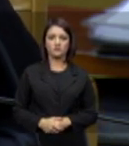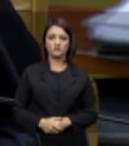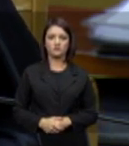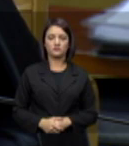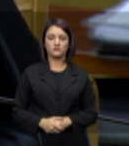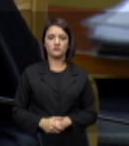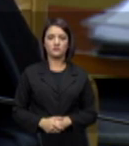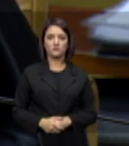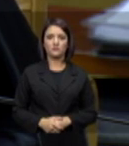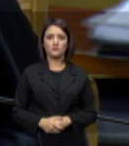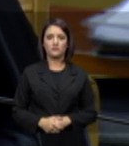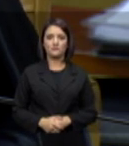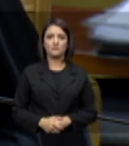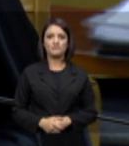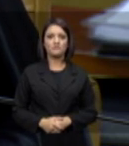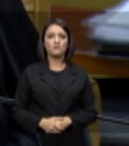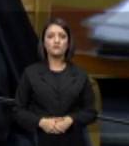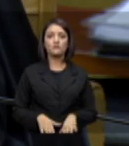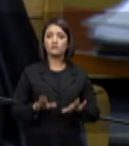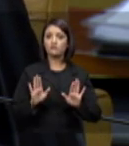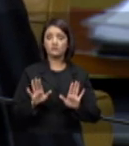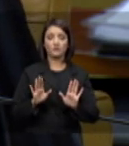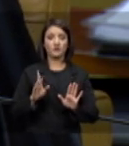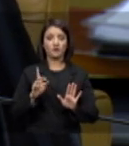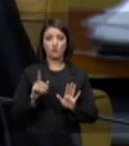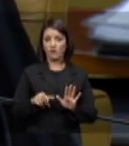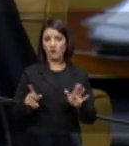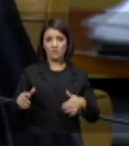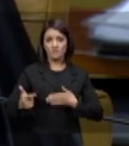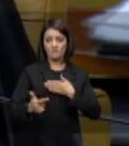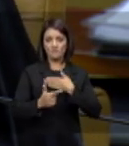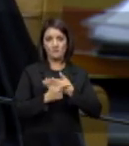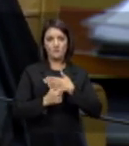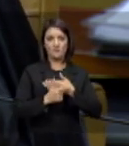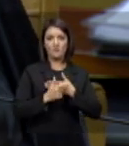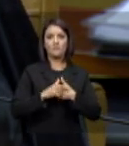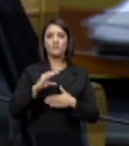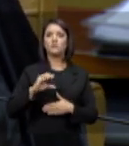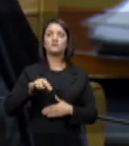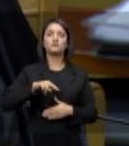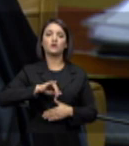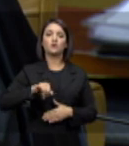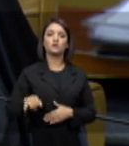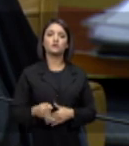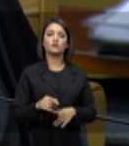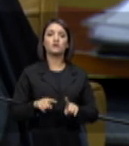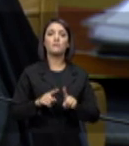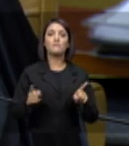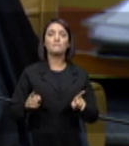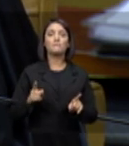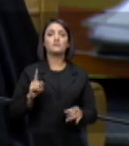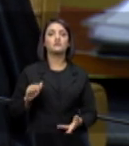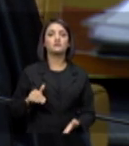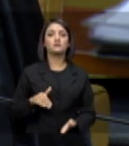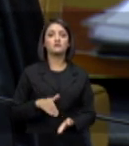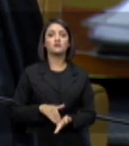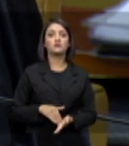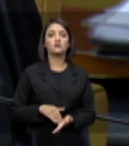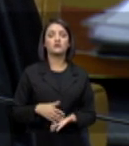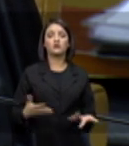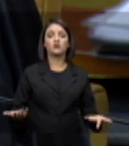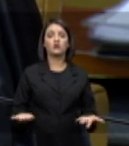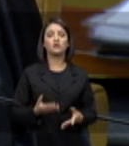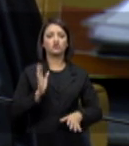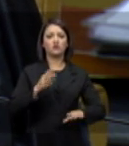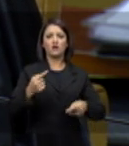e do tribunal de modo que isso faz parte da competência do cnj já tivemos até aqui um debate e